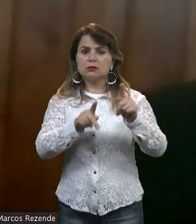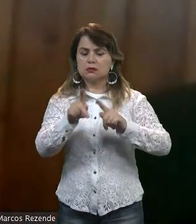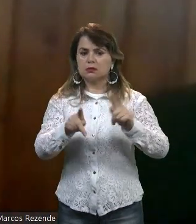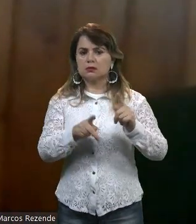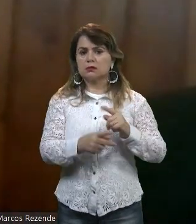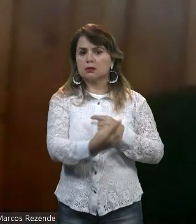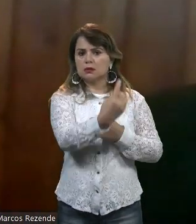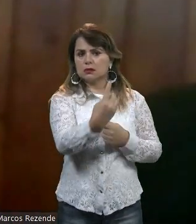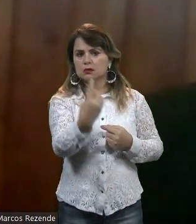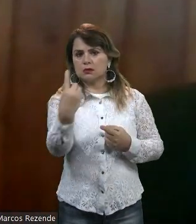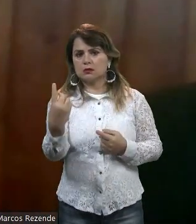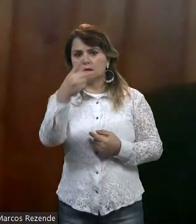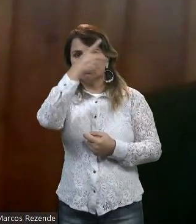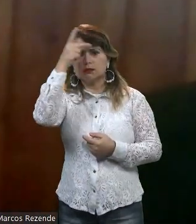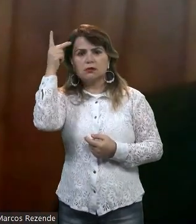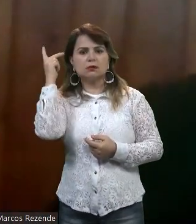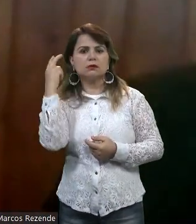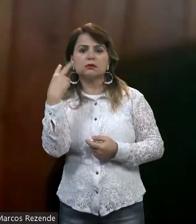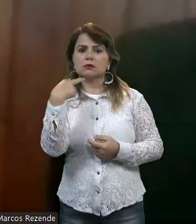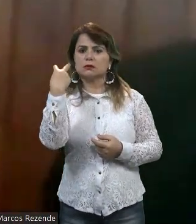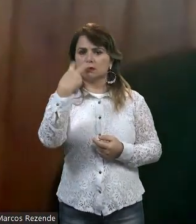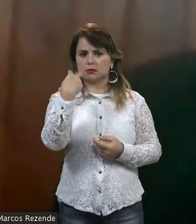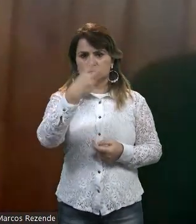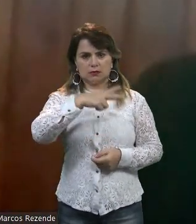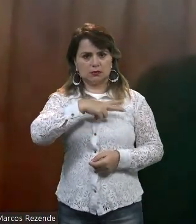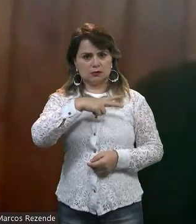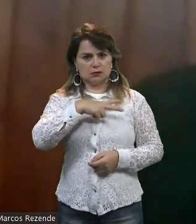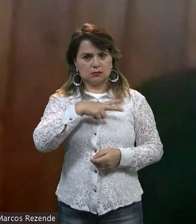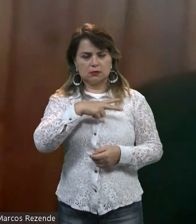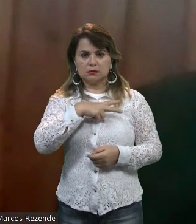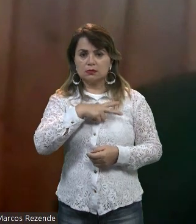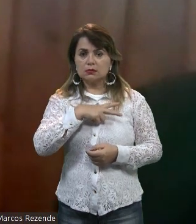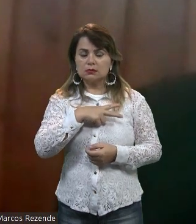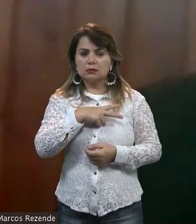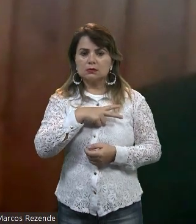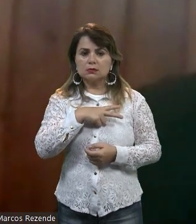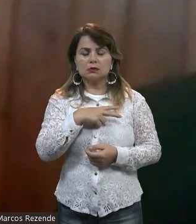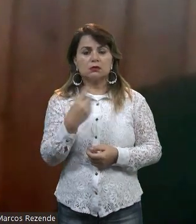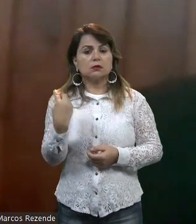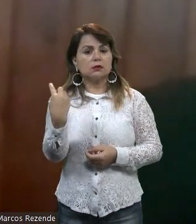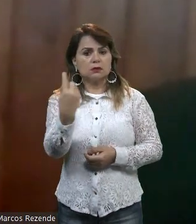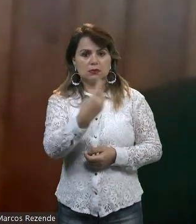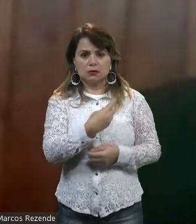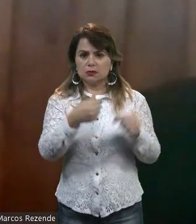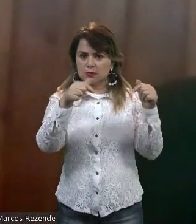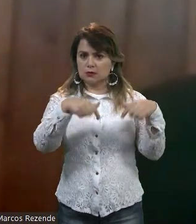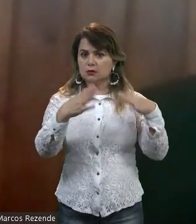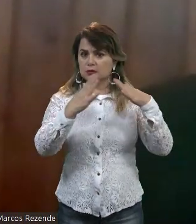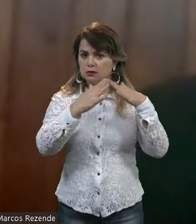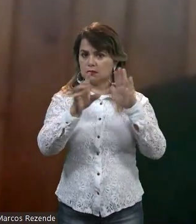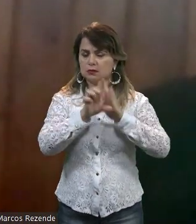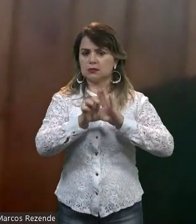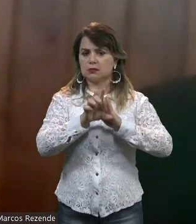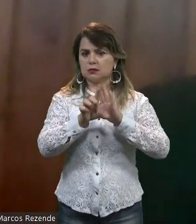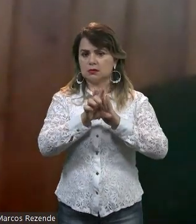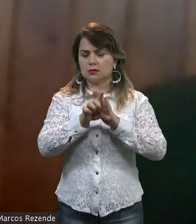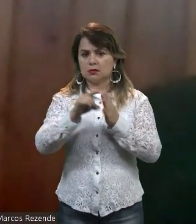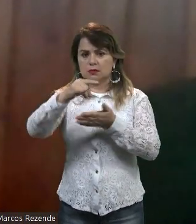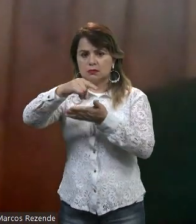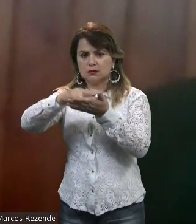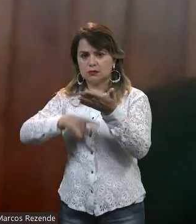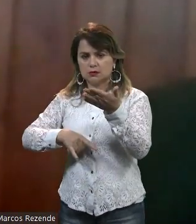e cada um dos senhores vereadores individualmente. Nós recebemos, a casa recebeu um